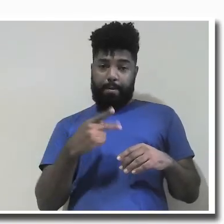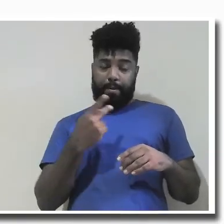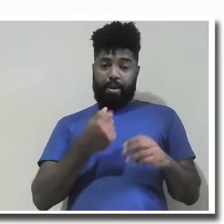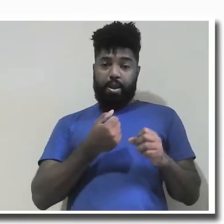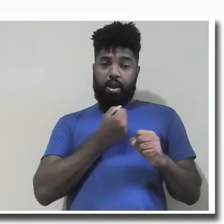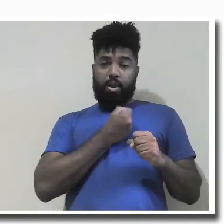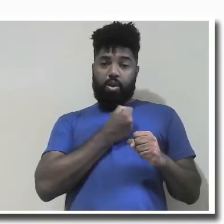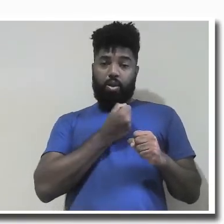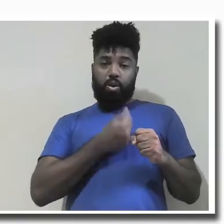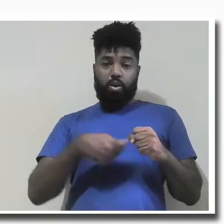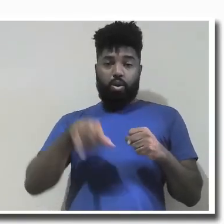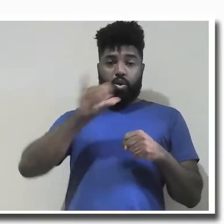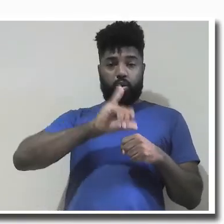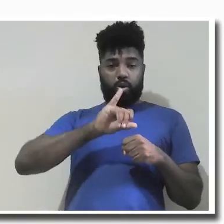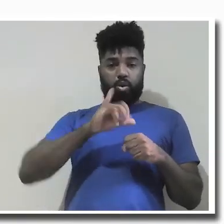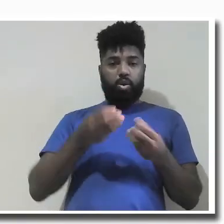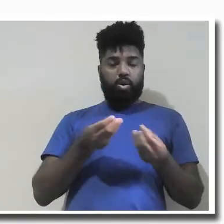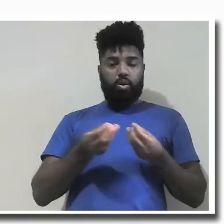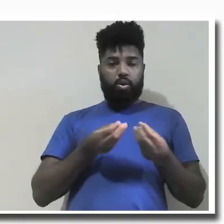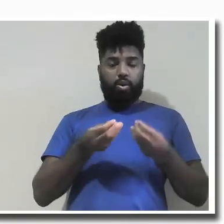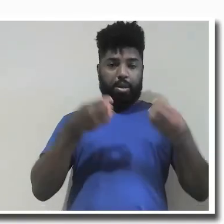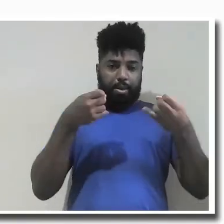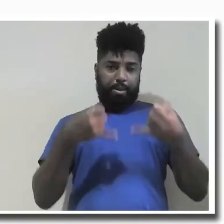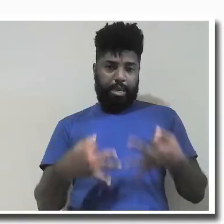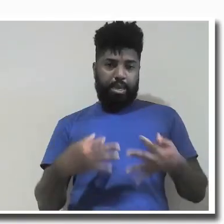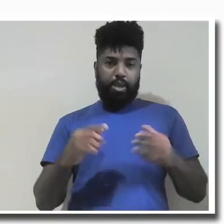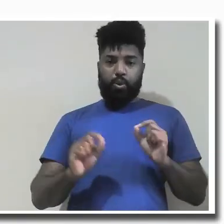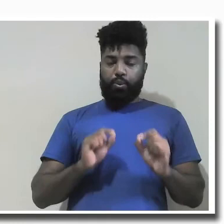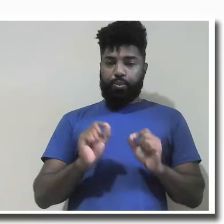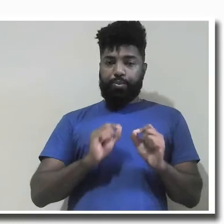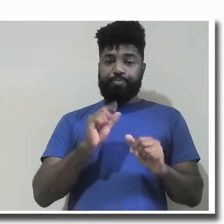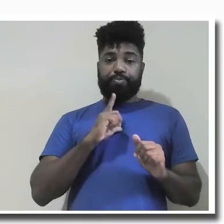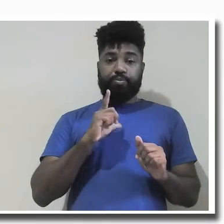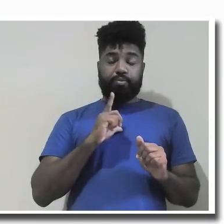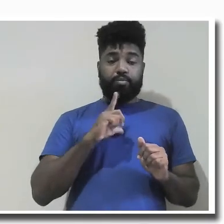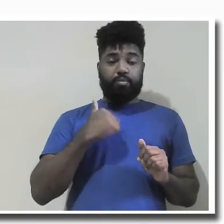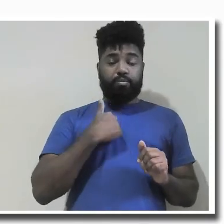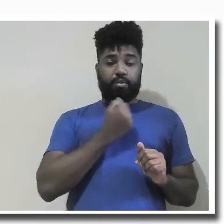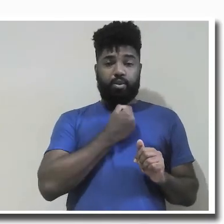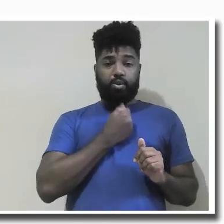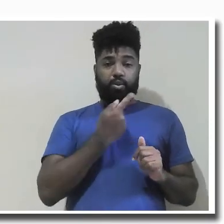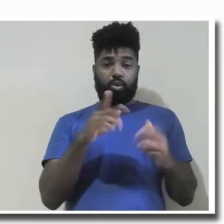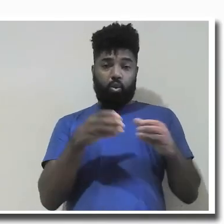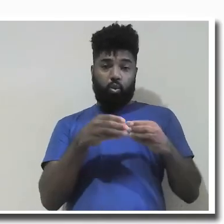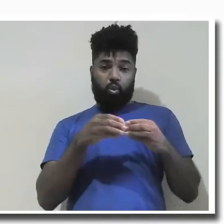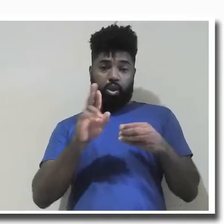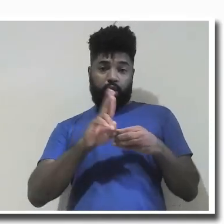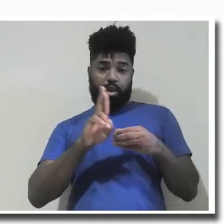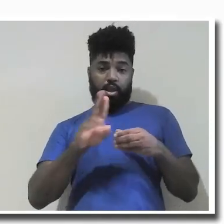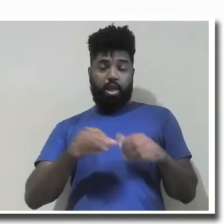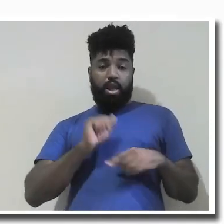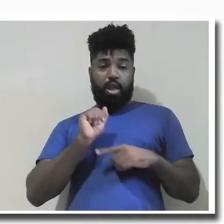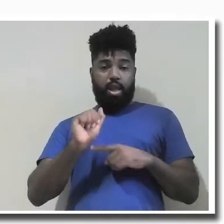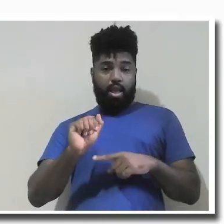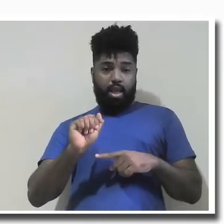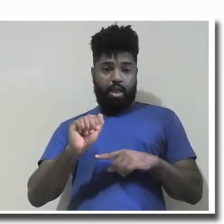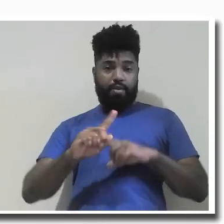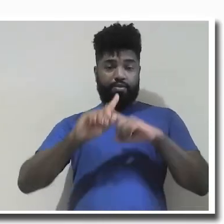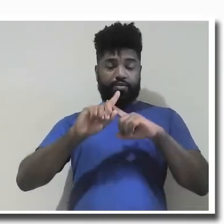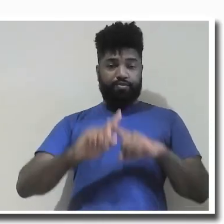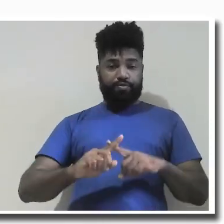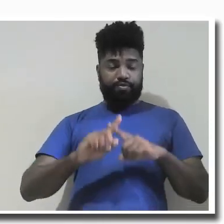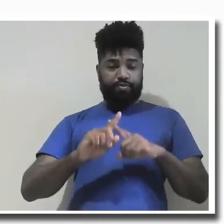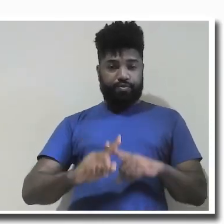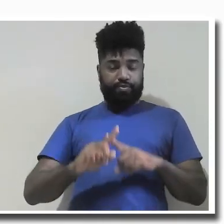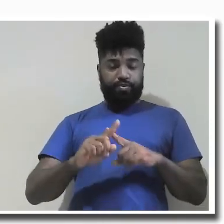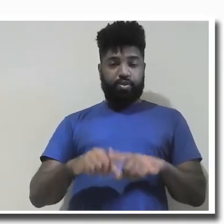exponenciação diz que quando temos um valor real A vezes um